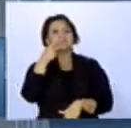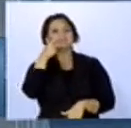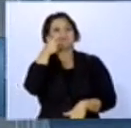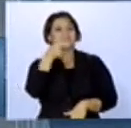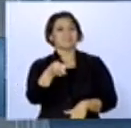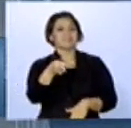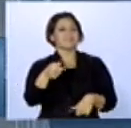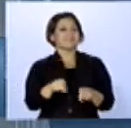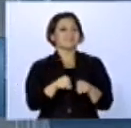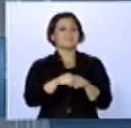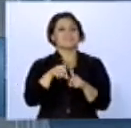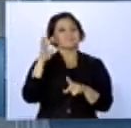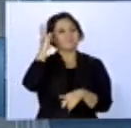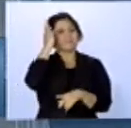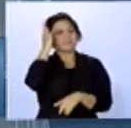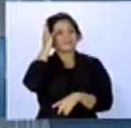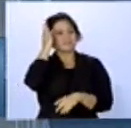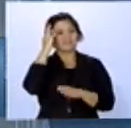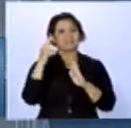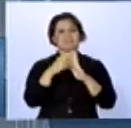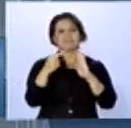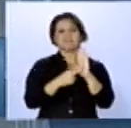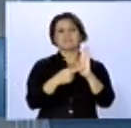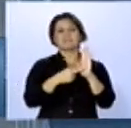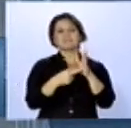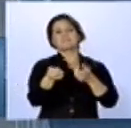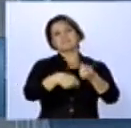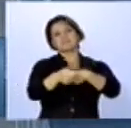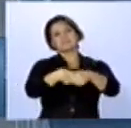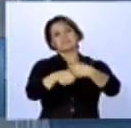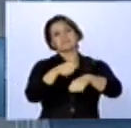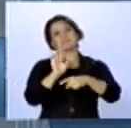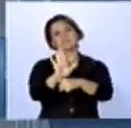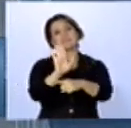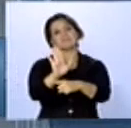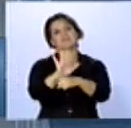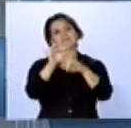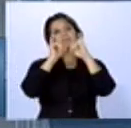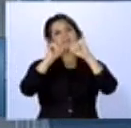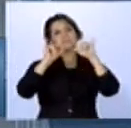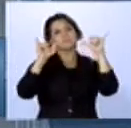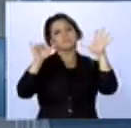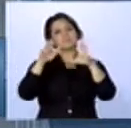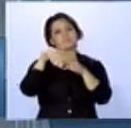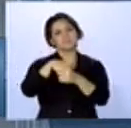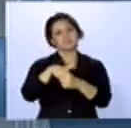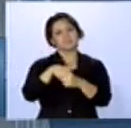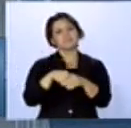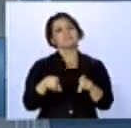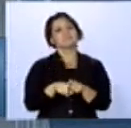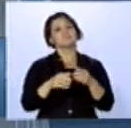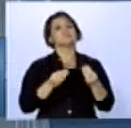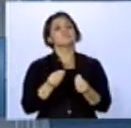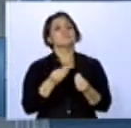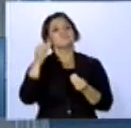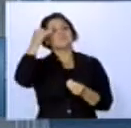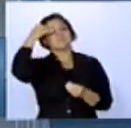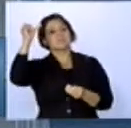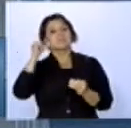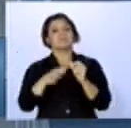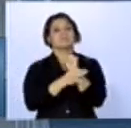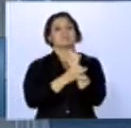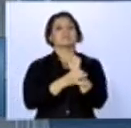toda questão teórica que envolve regulação do financiamento de campanhas né e obviamente que o objetivo maior das regulações é prevenir as